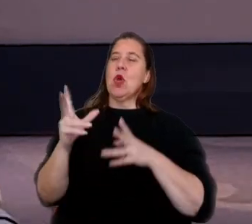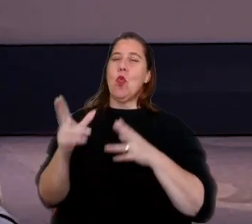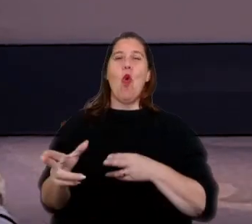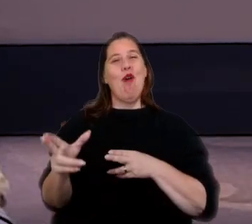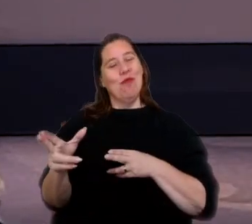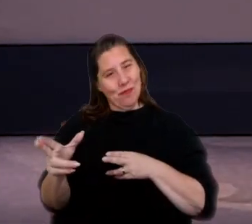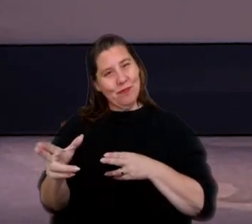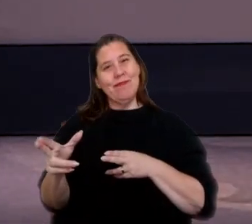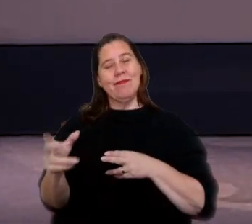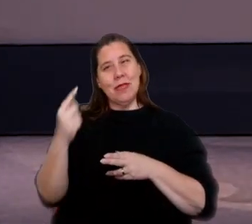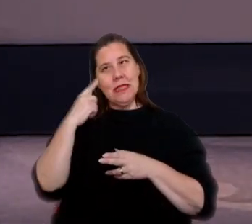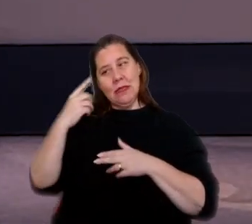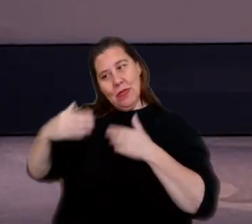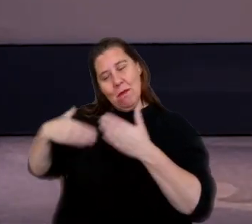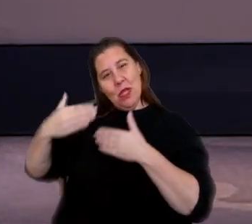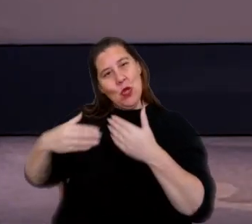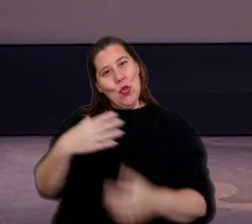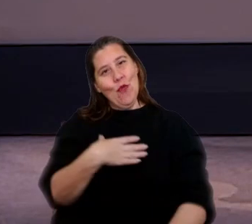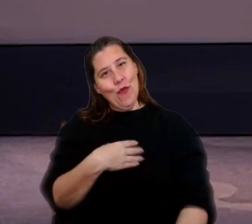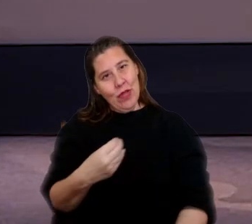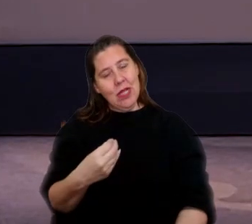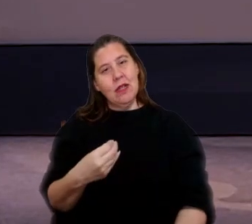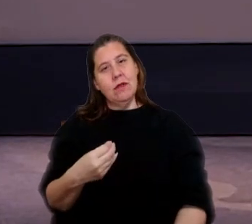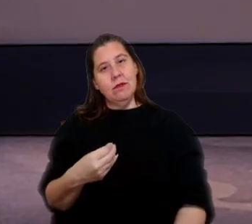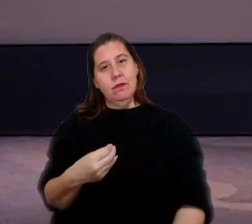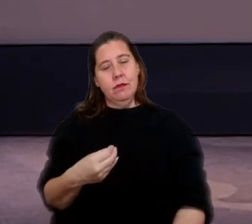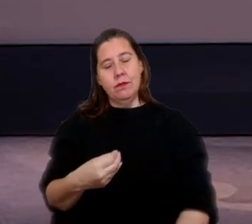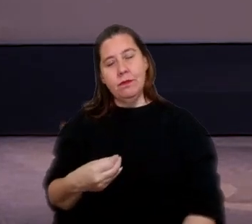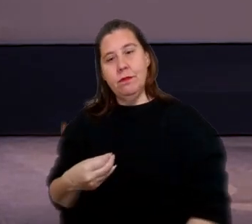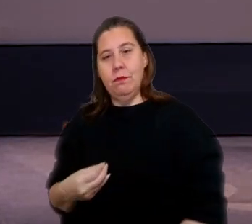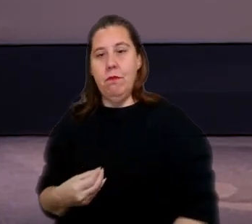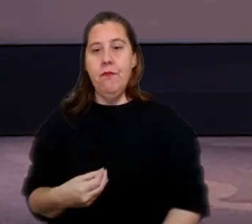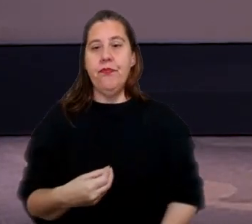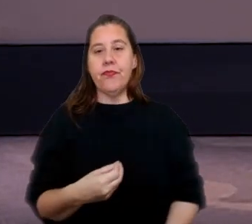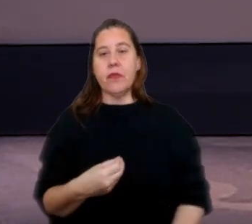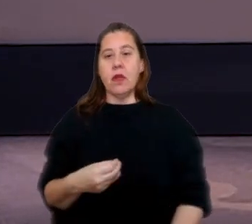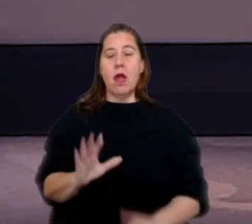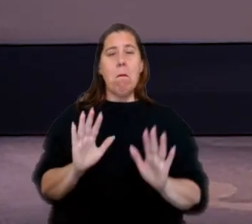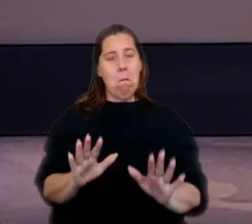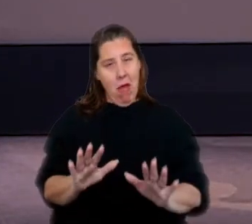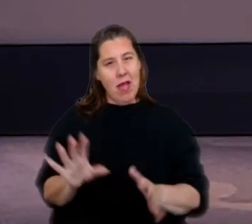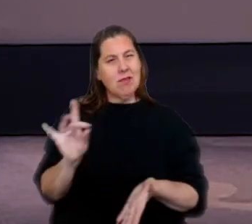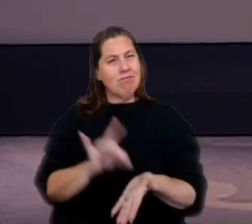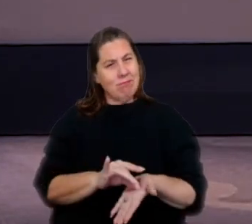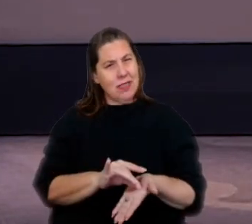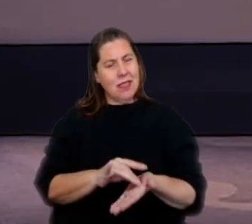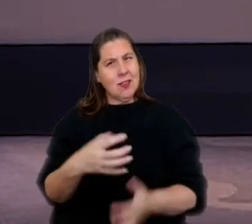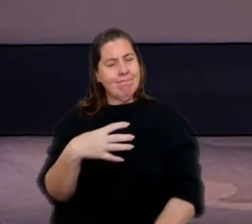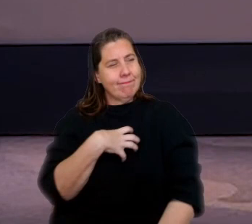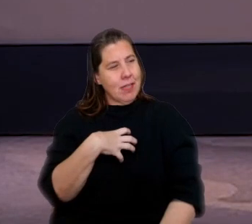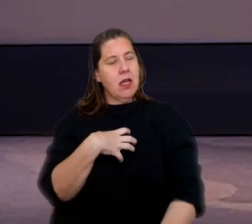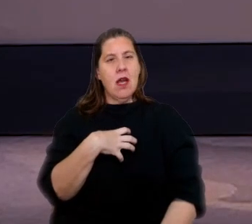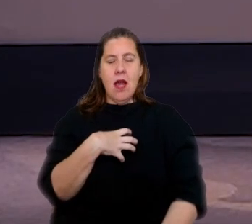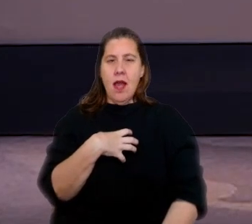momento pensando na trajetória dos seus filhos e como a gente agiu durante esse processo da adolescência. Mas, de fato,